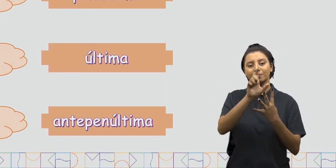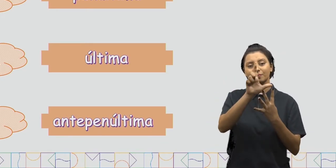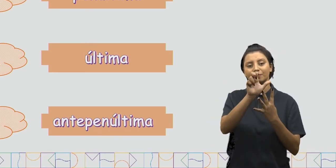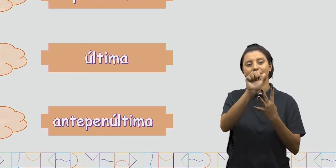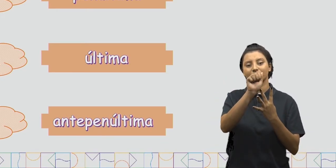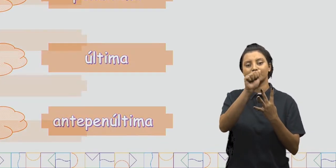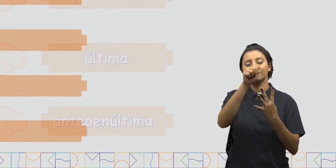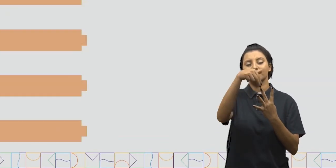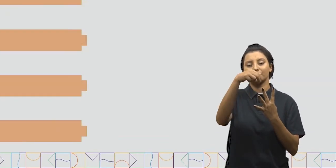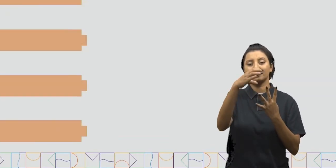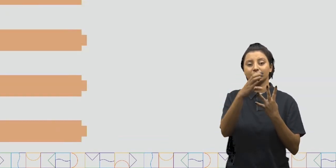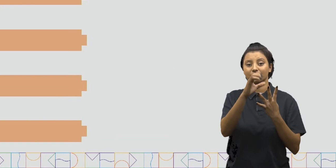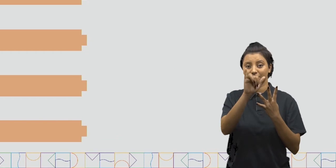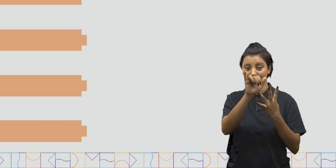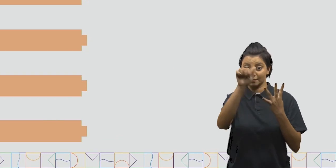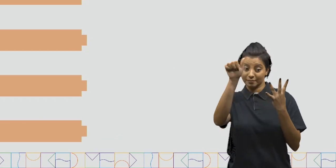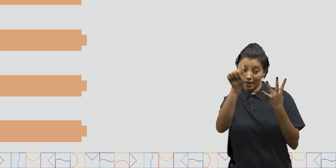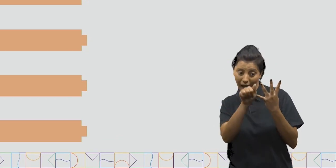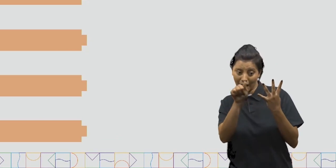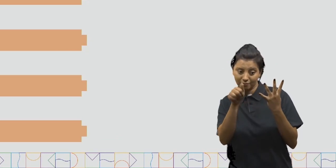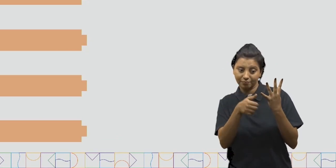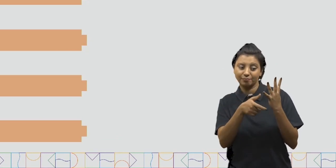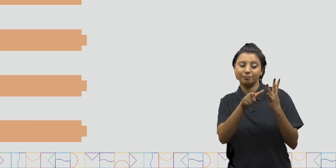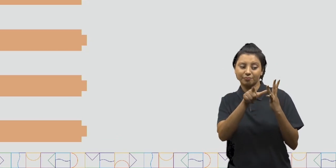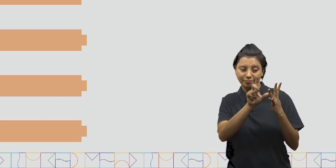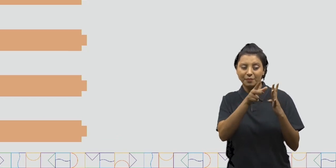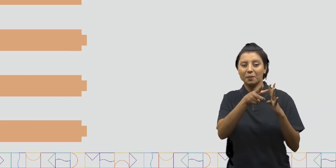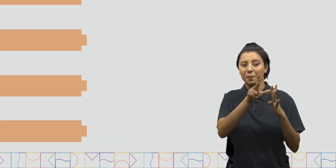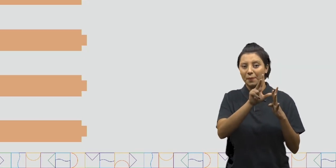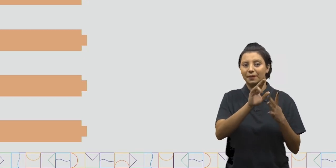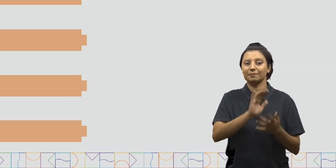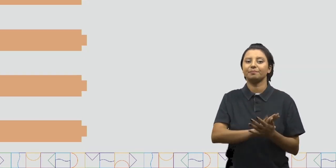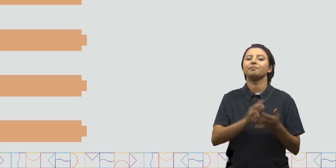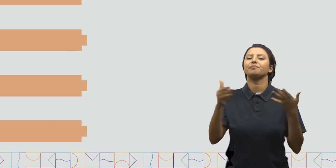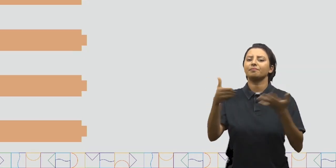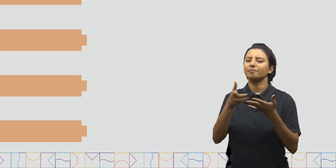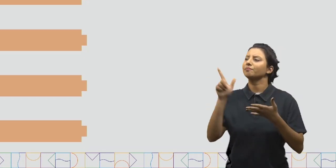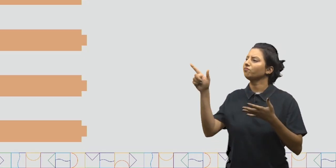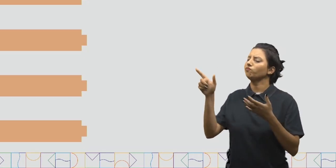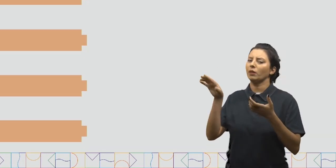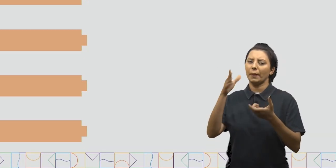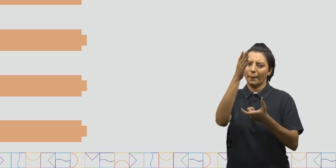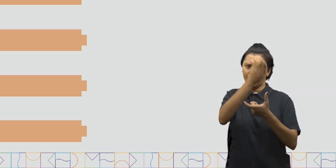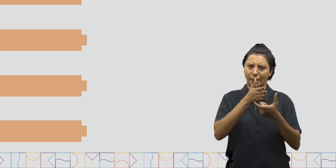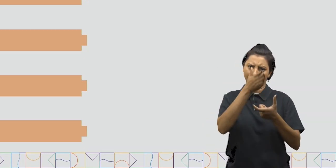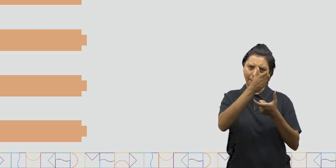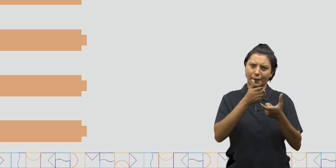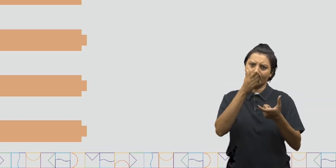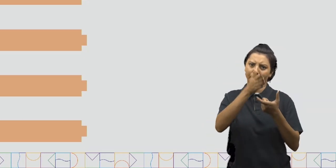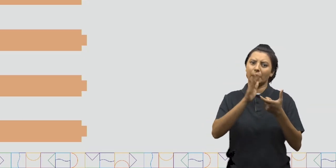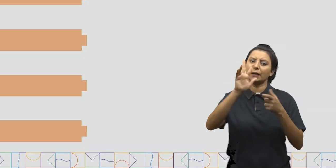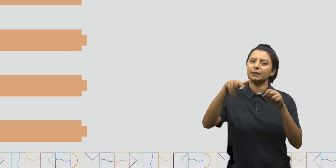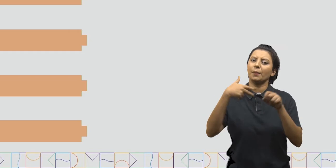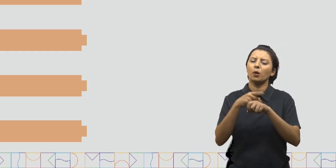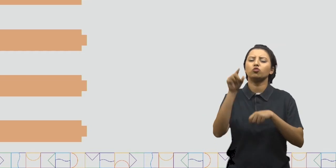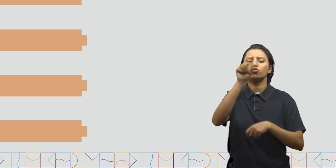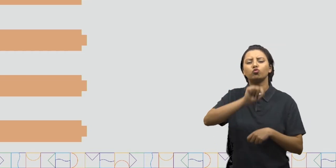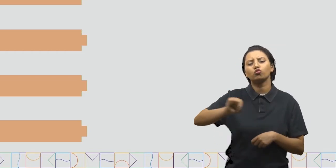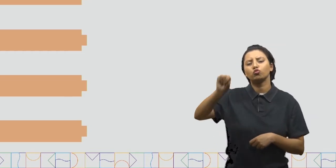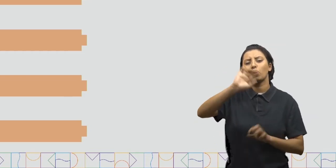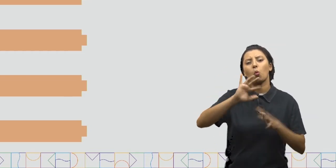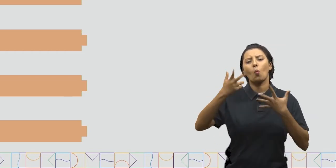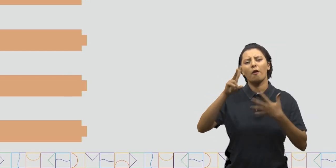que é a. A atividade número 2. Separe as sílabas das palavras abaixo. Em seguida, circule a